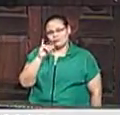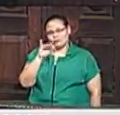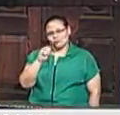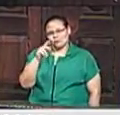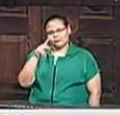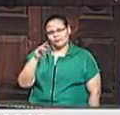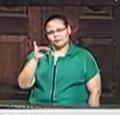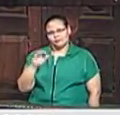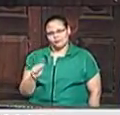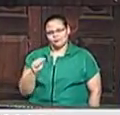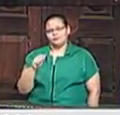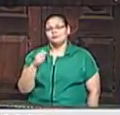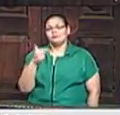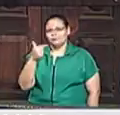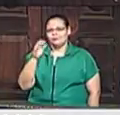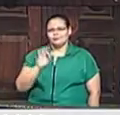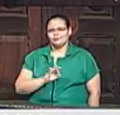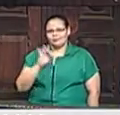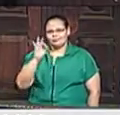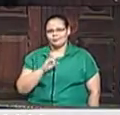2% da saúde.